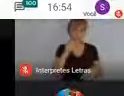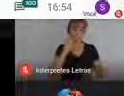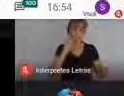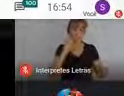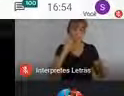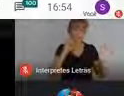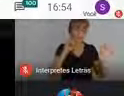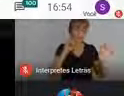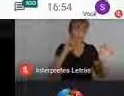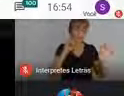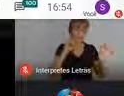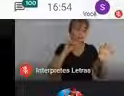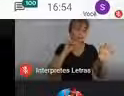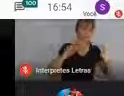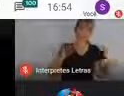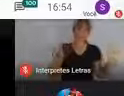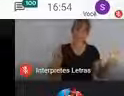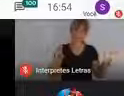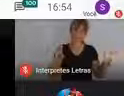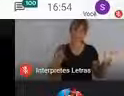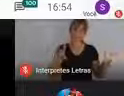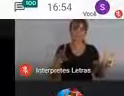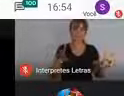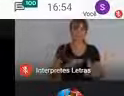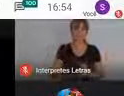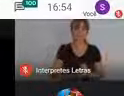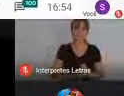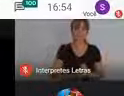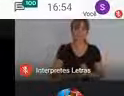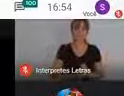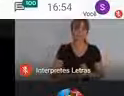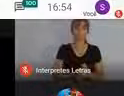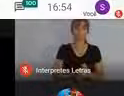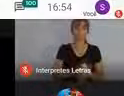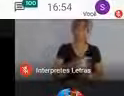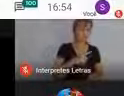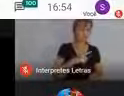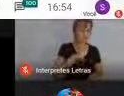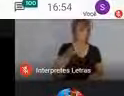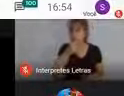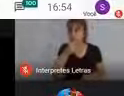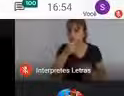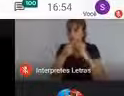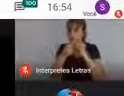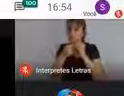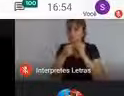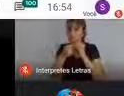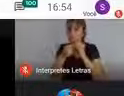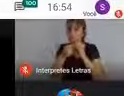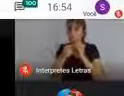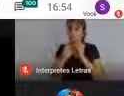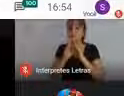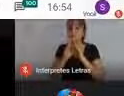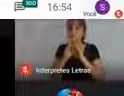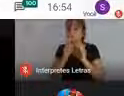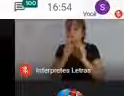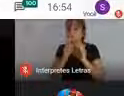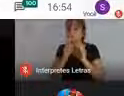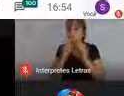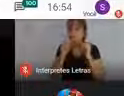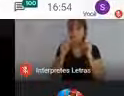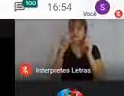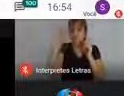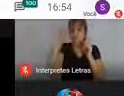Alguém com o microfone ligado, eu diria que, por favor, colocasse no mudo para que a gente não tenha um ruído externo.